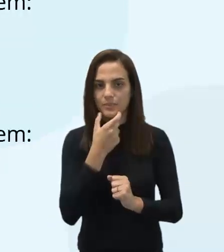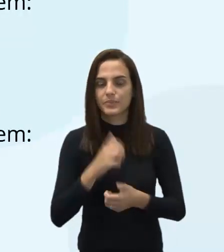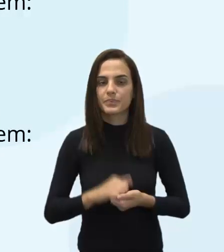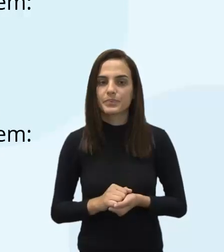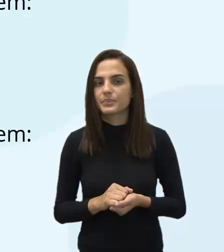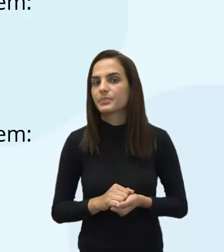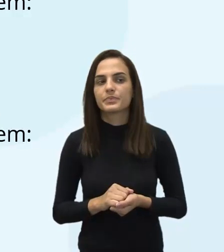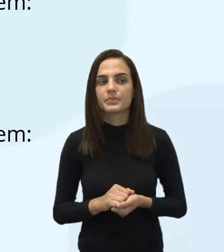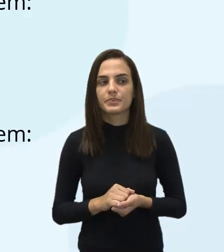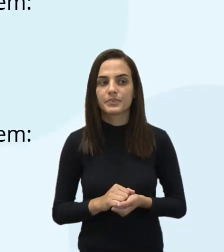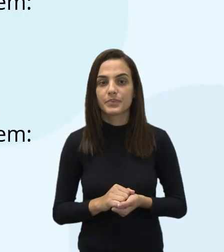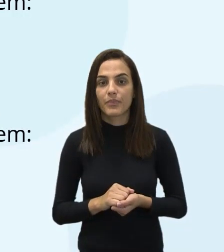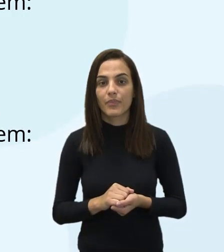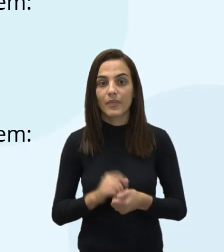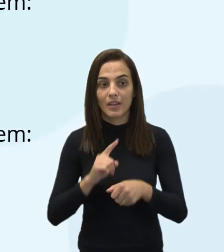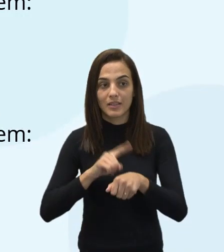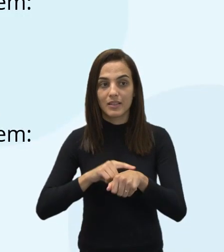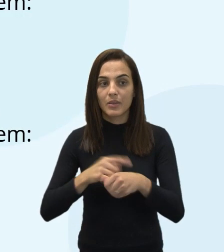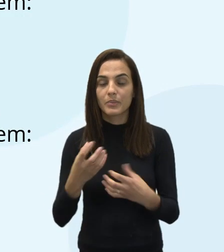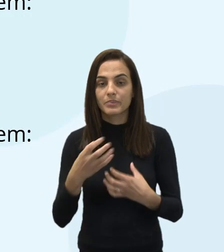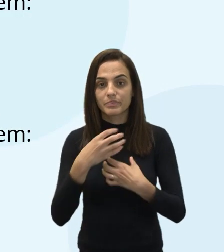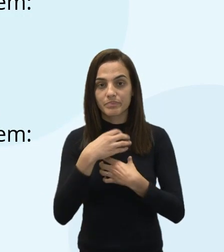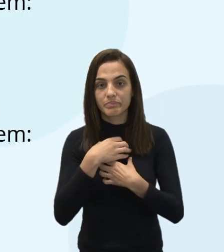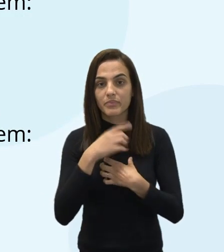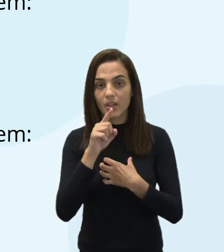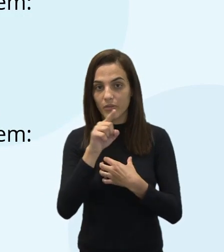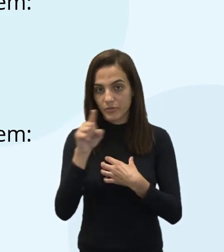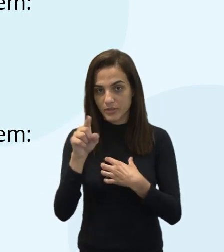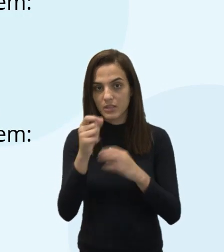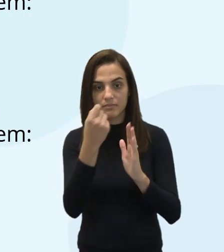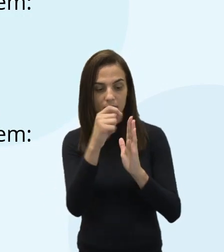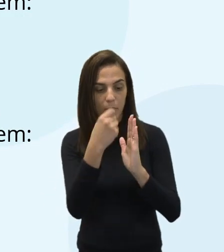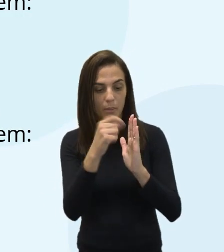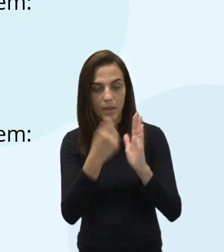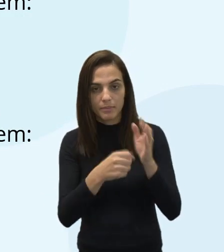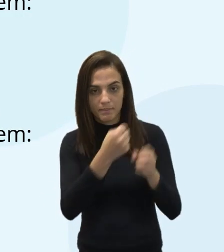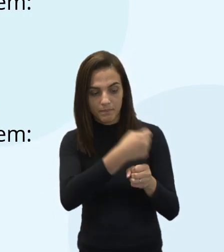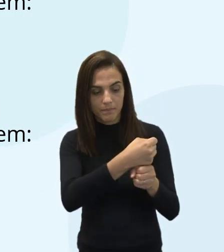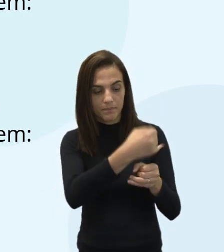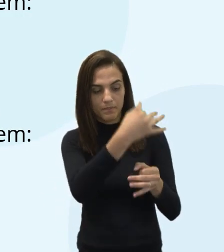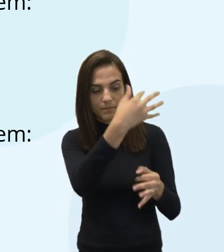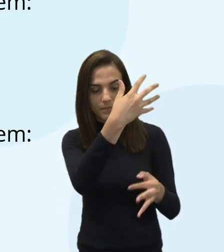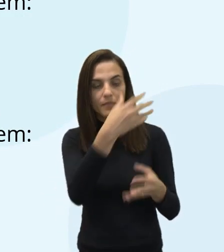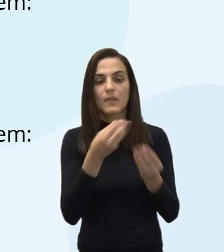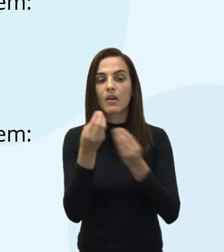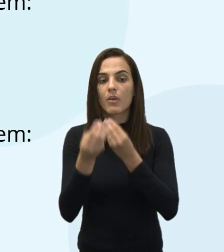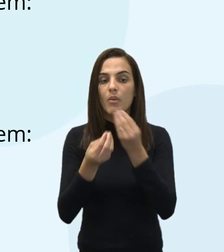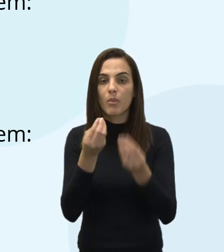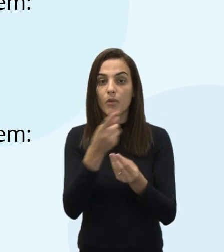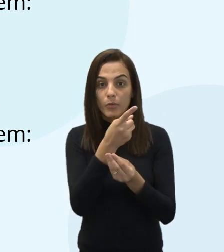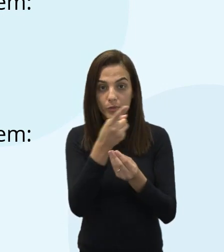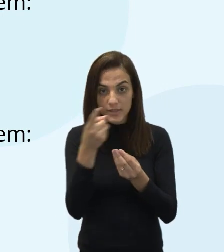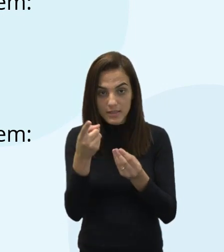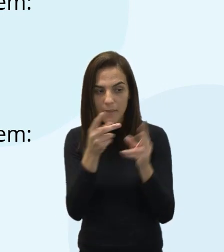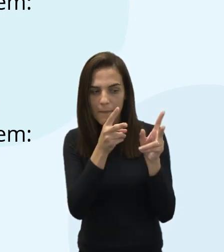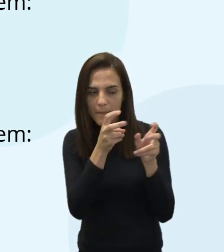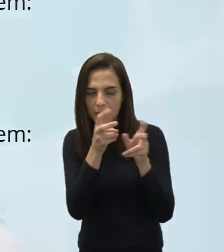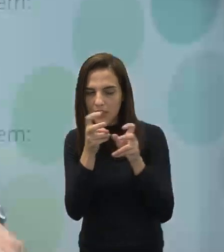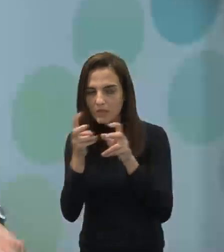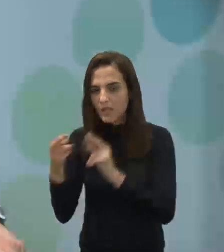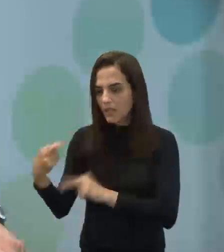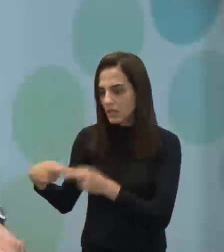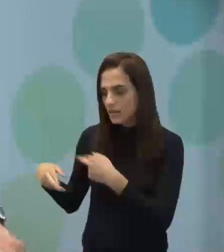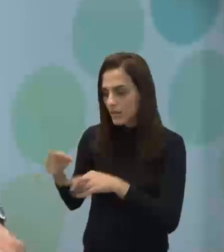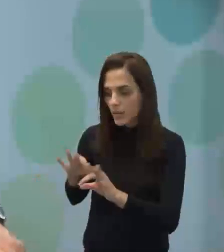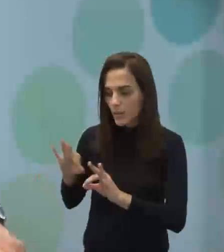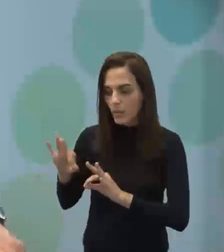E aí, eu não vou dar tempo para sensibilização, mas se vocês puderem já escrever no chat, como você percebe a relação do projeto